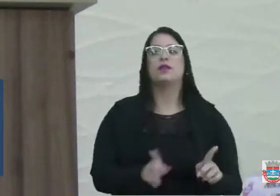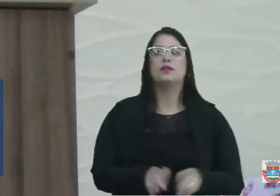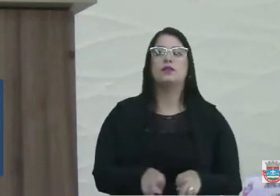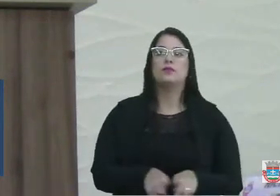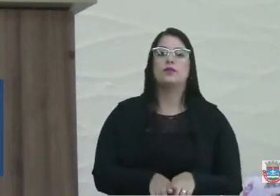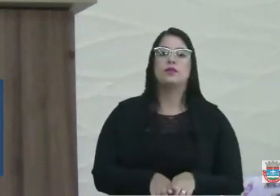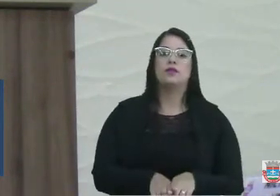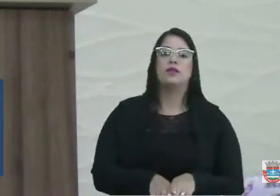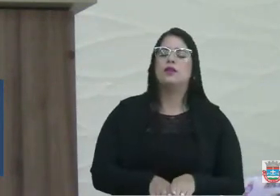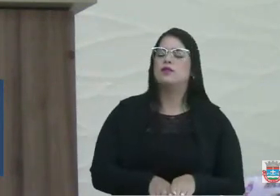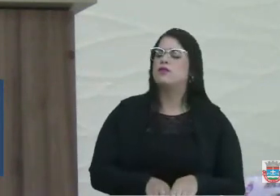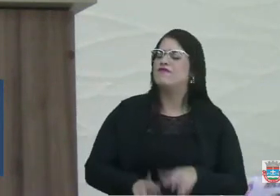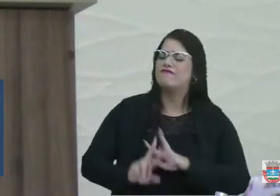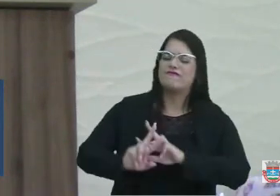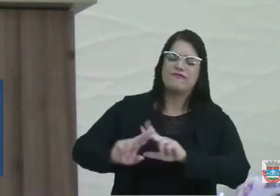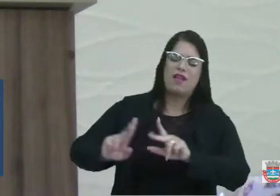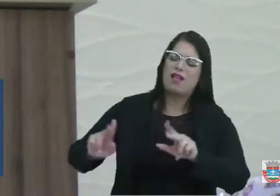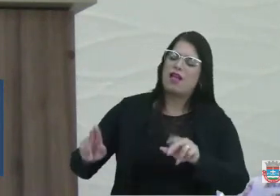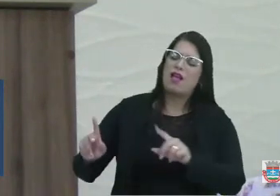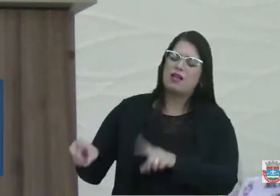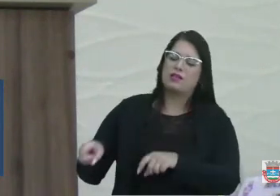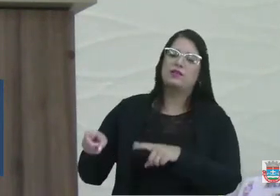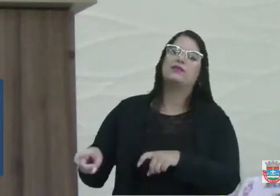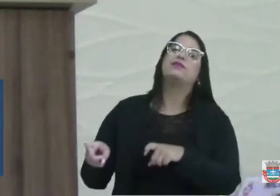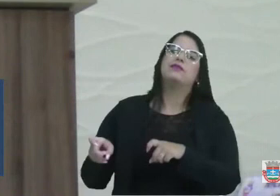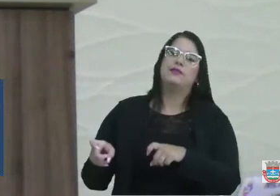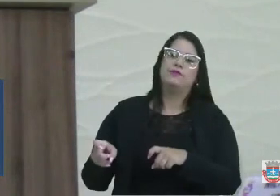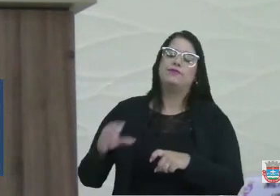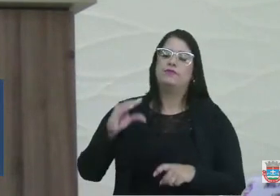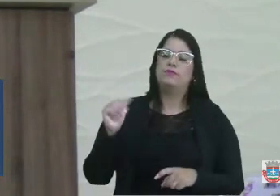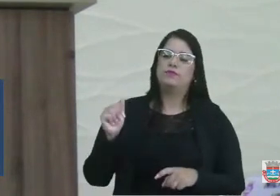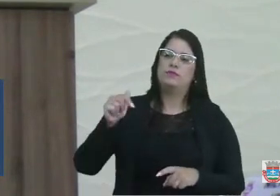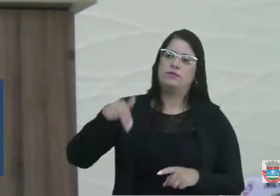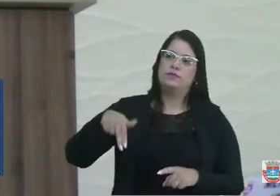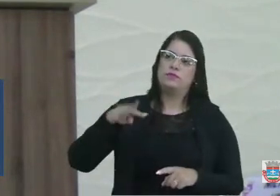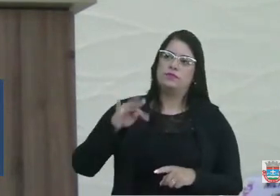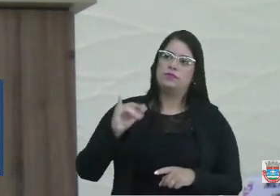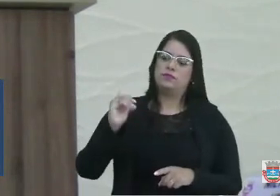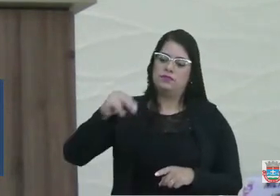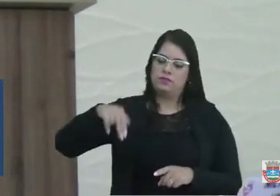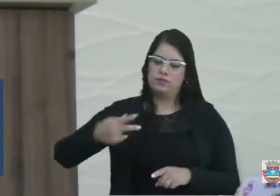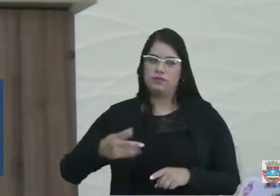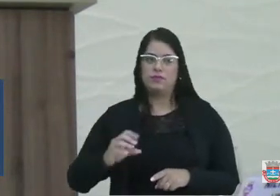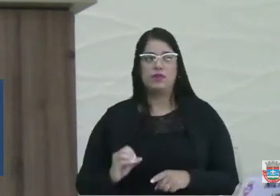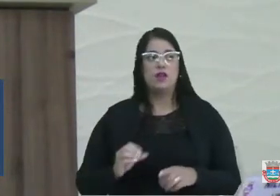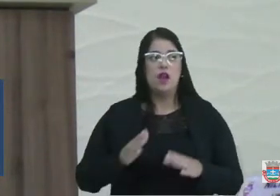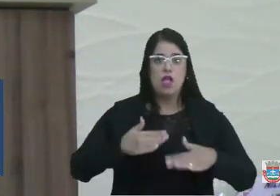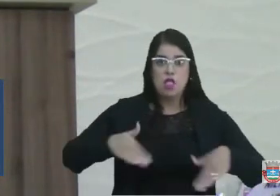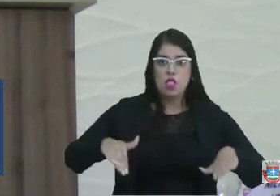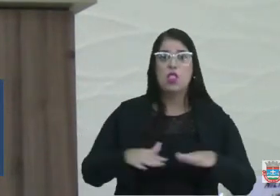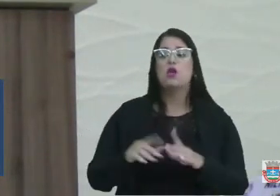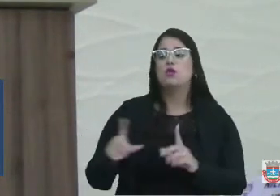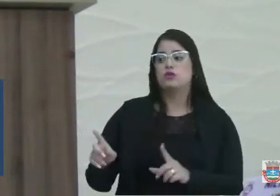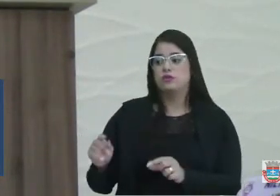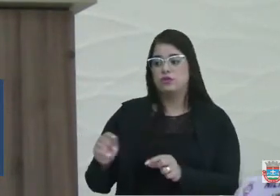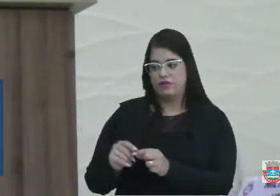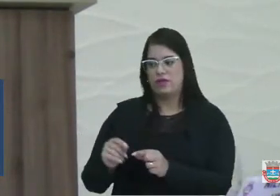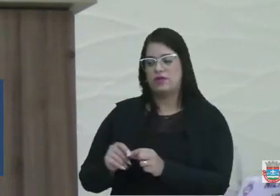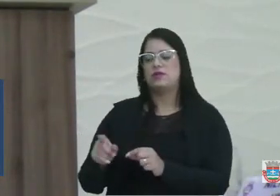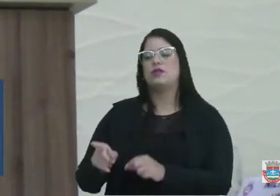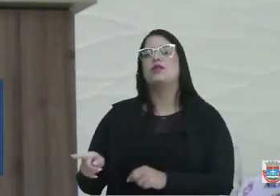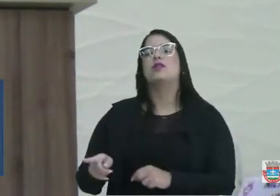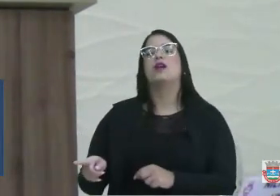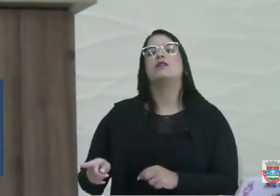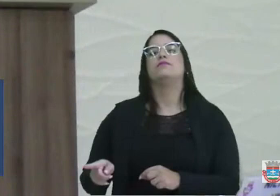Sítio Cabaça, tudinho ali. Sítio Cantinho, que também falta ainda ali. Tudinho vai ser feito. Só vai sair de lá